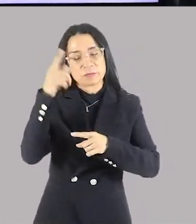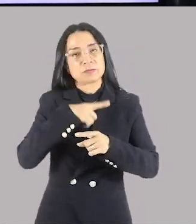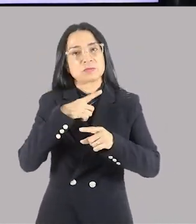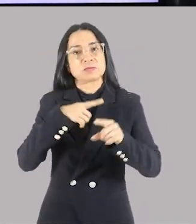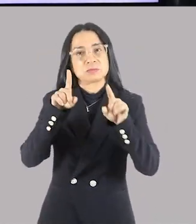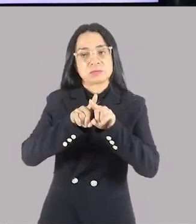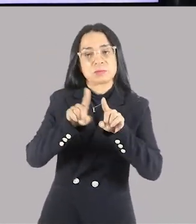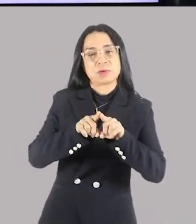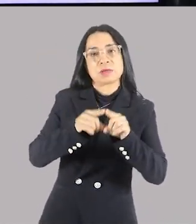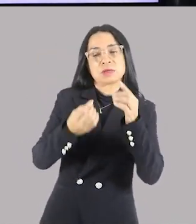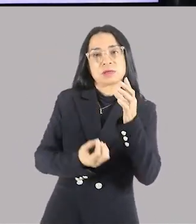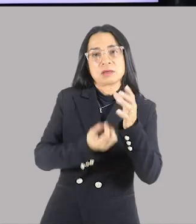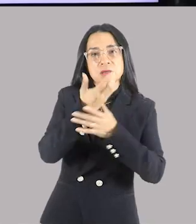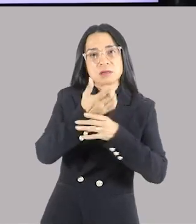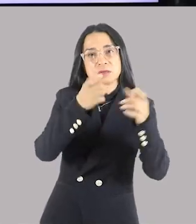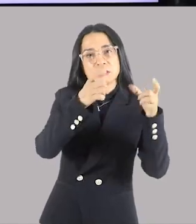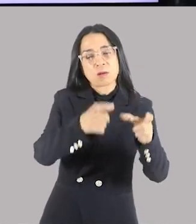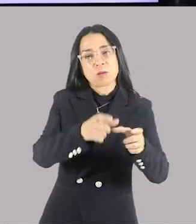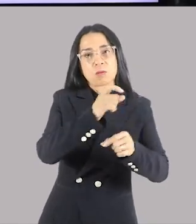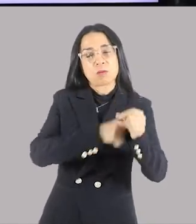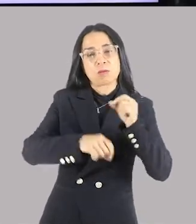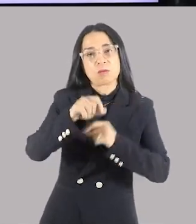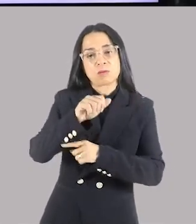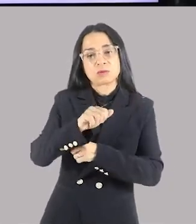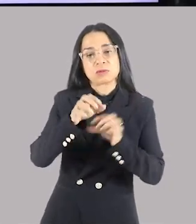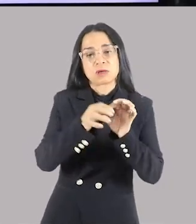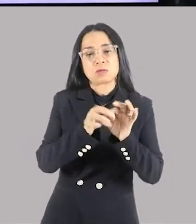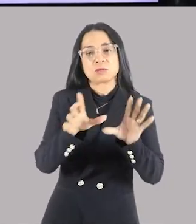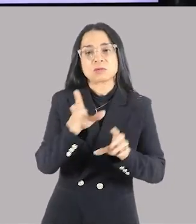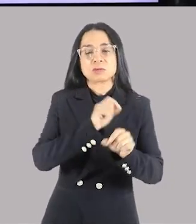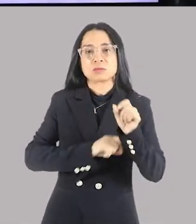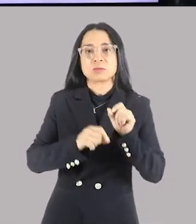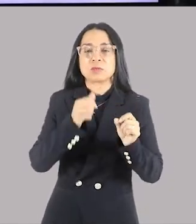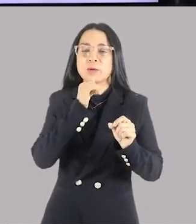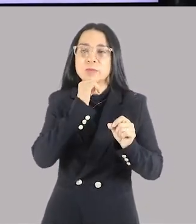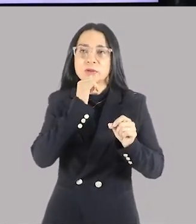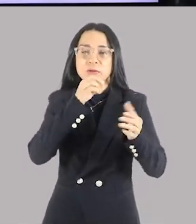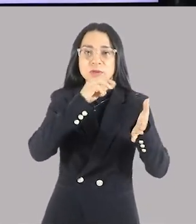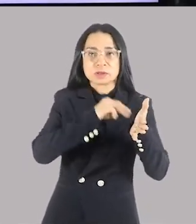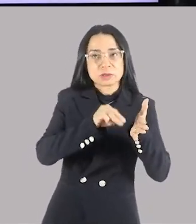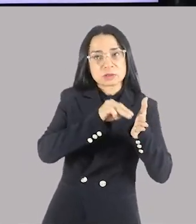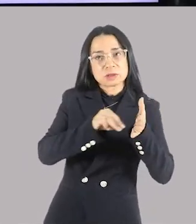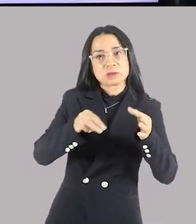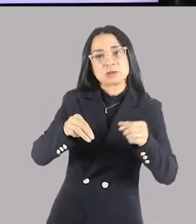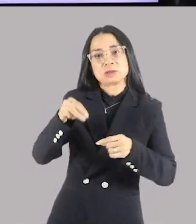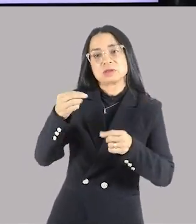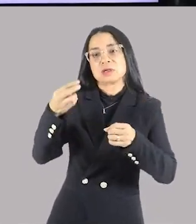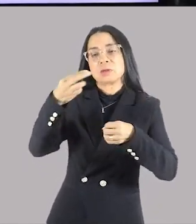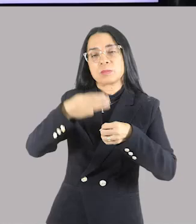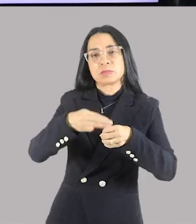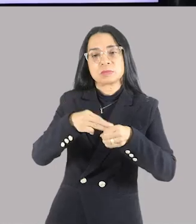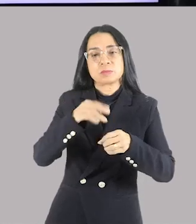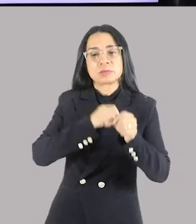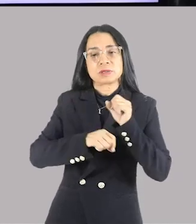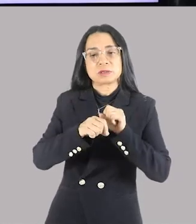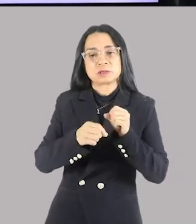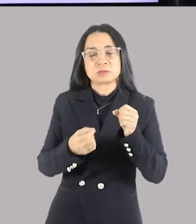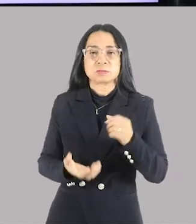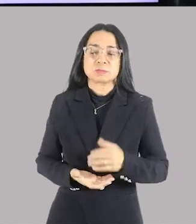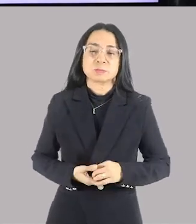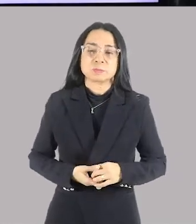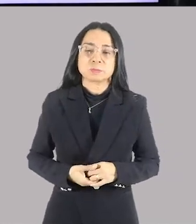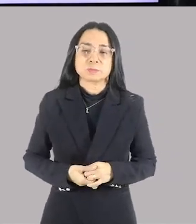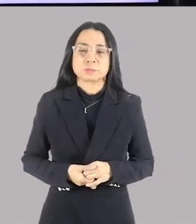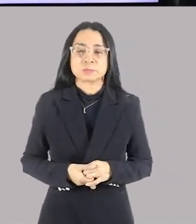órgãos autônomos. Por exemplo, as secretarias municipais são órgãos autônomos criados pelo órgão independente,